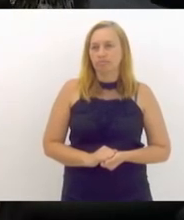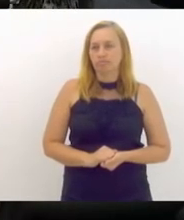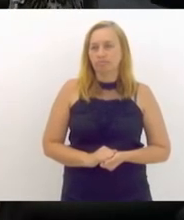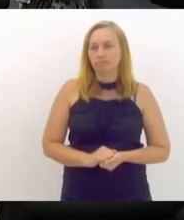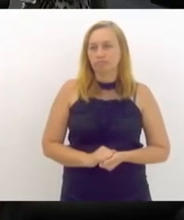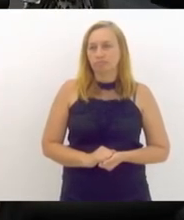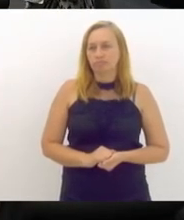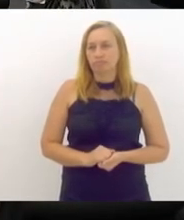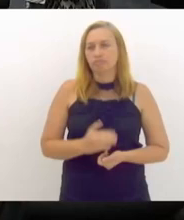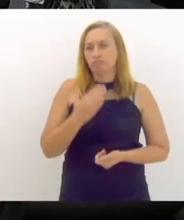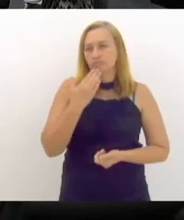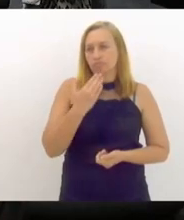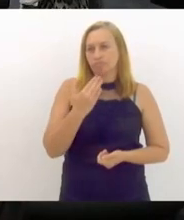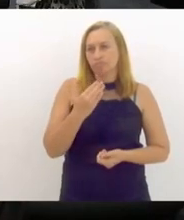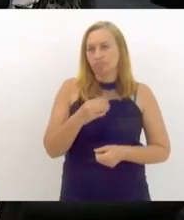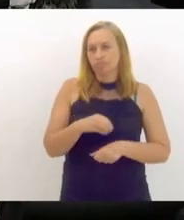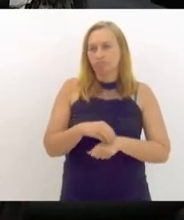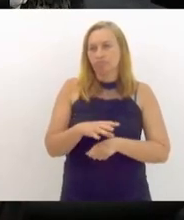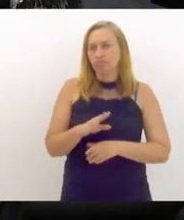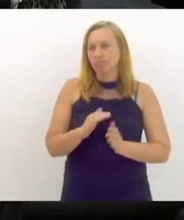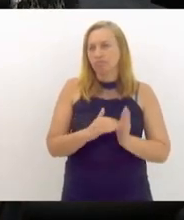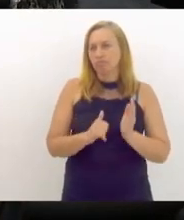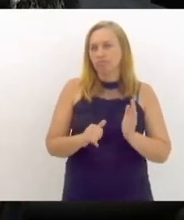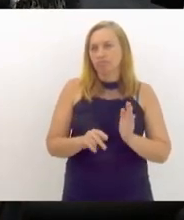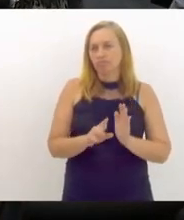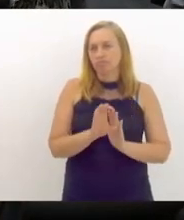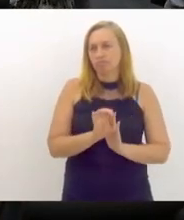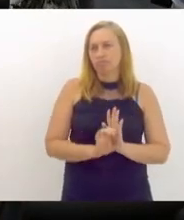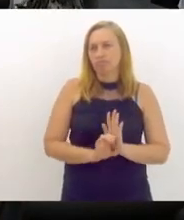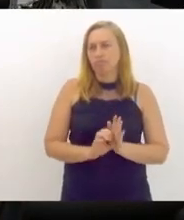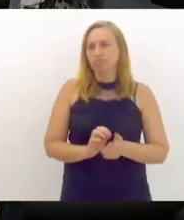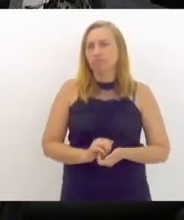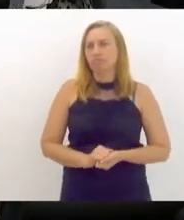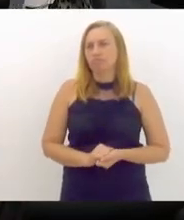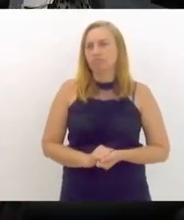Não tem um pedido de destaque para a gente rejeitar essa emenda?